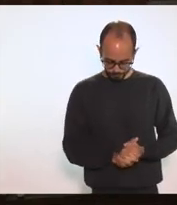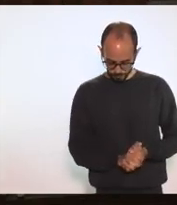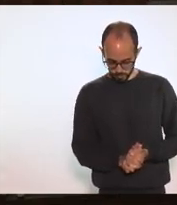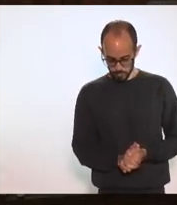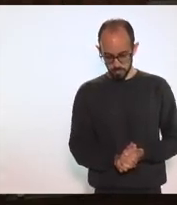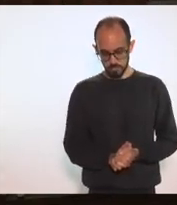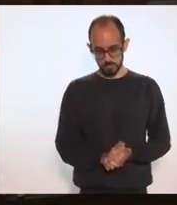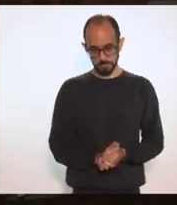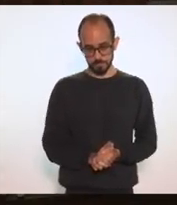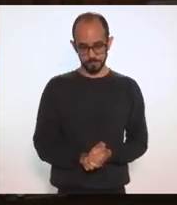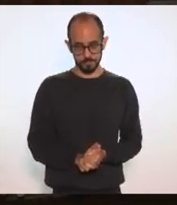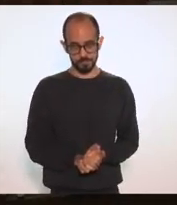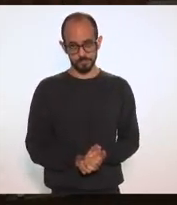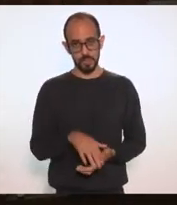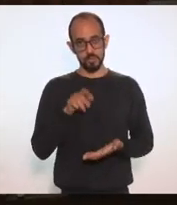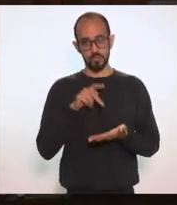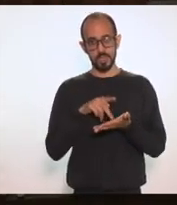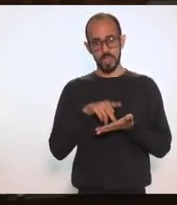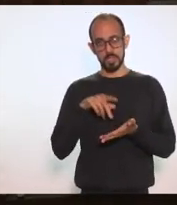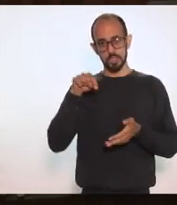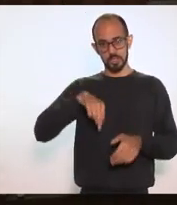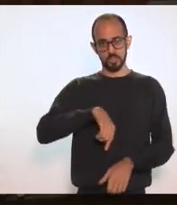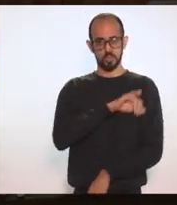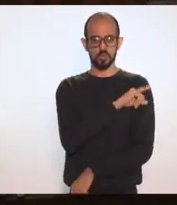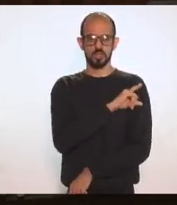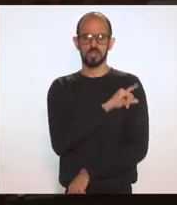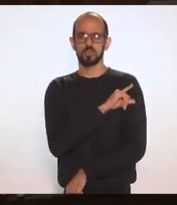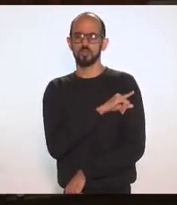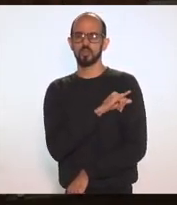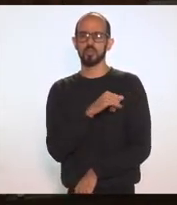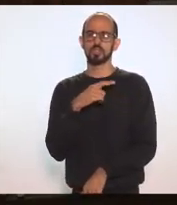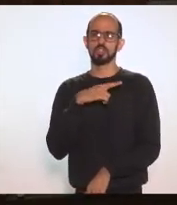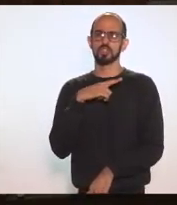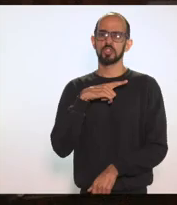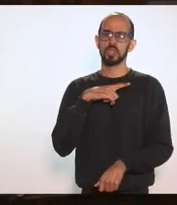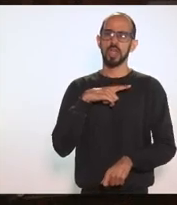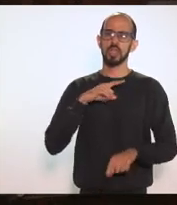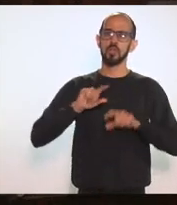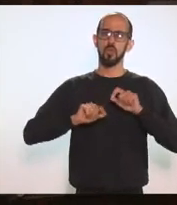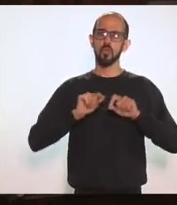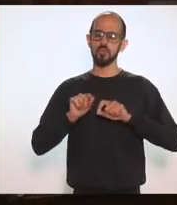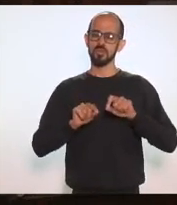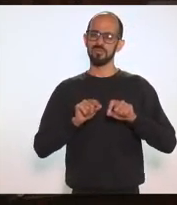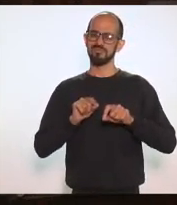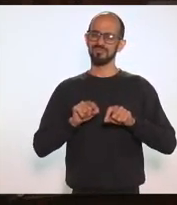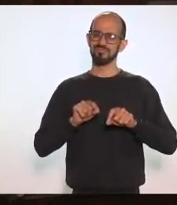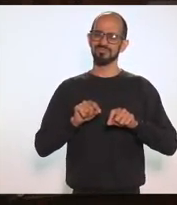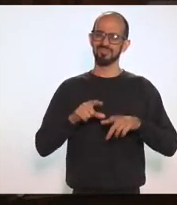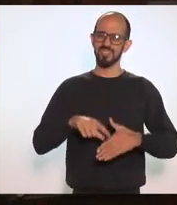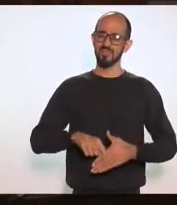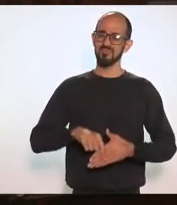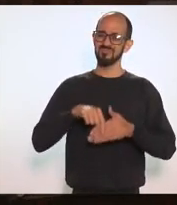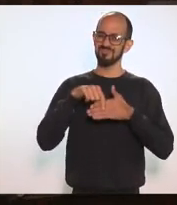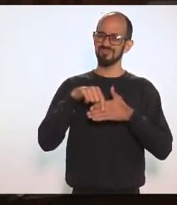o fato de que no Rio de Janeiro nós lideramos, infelizmente, o